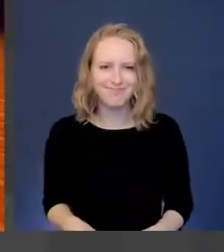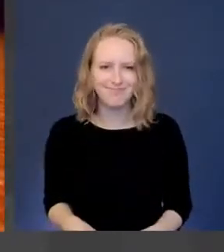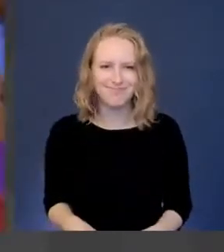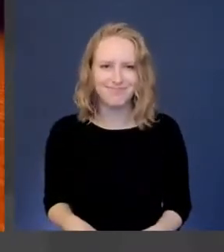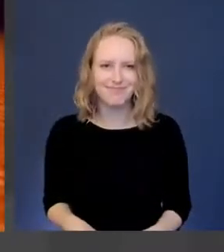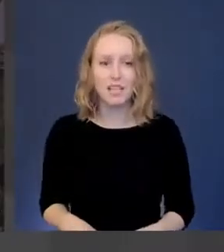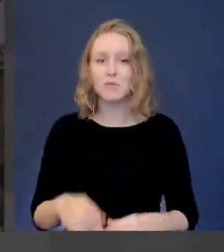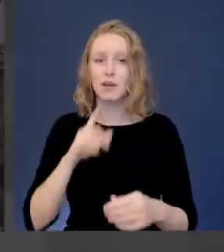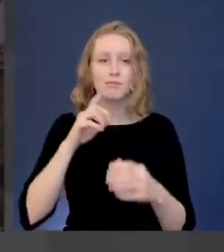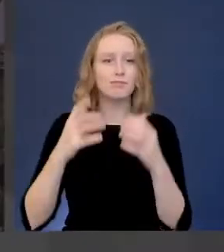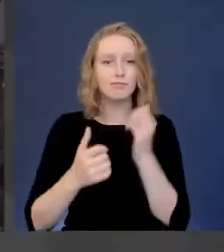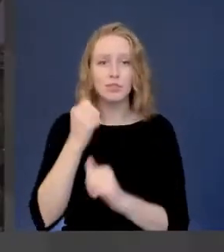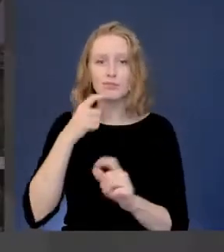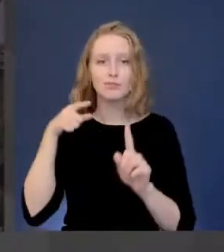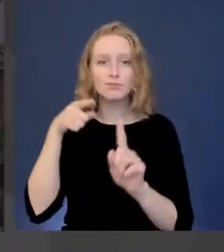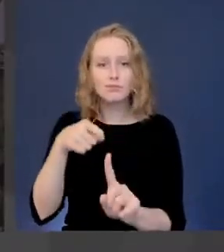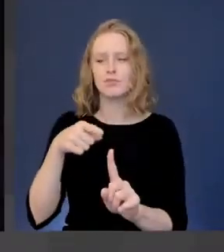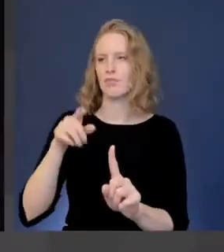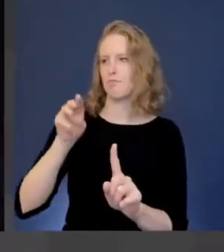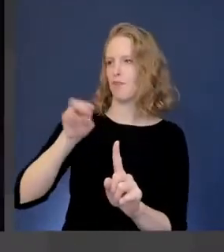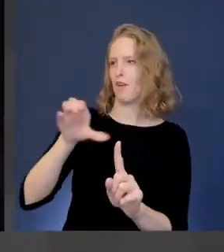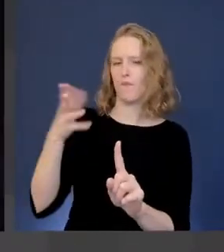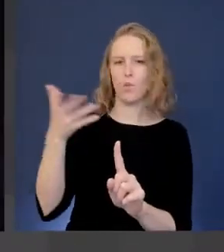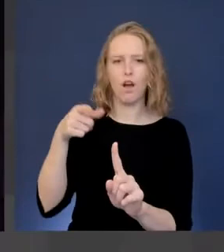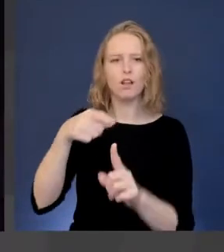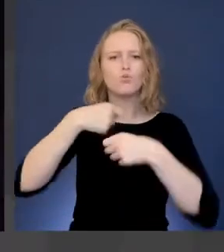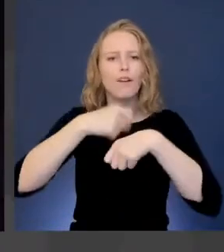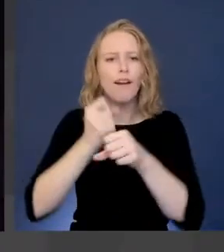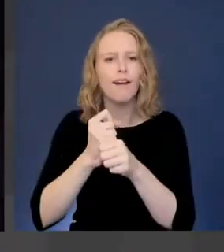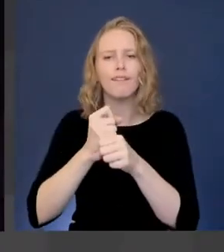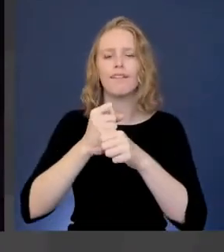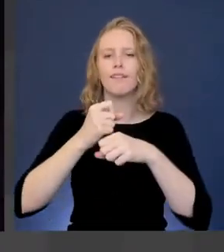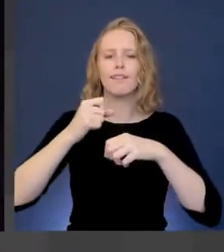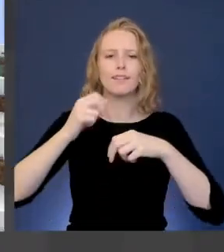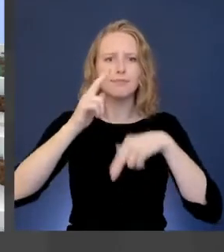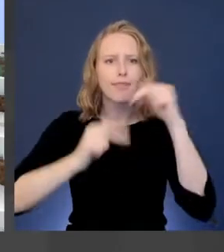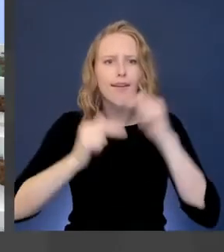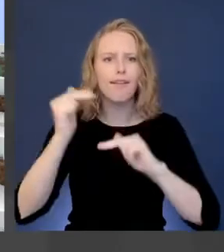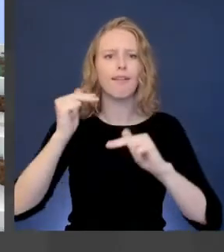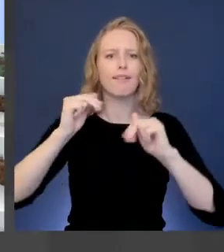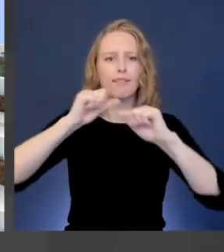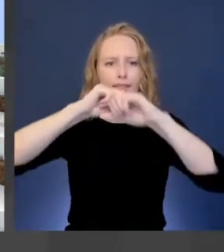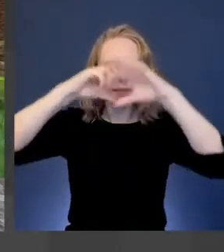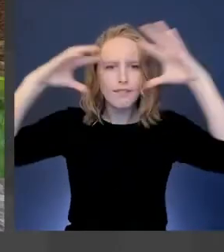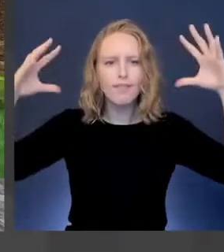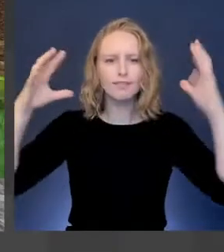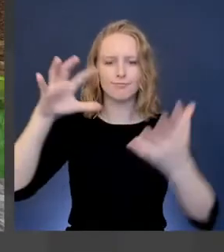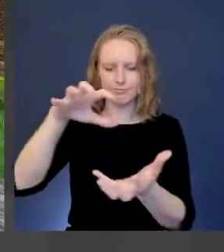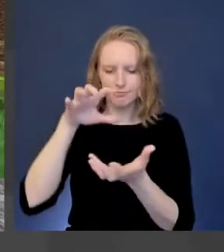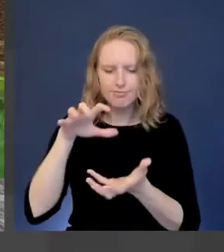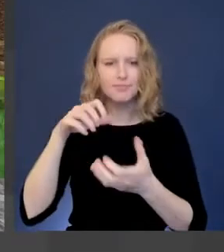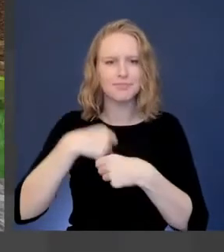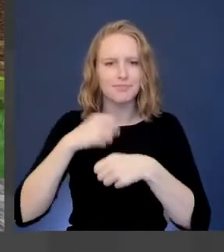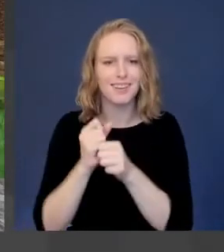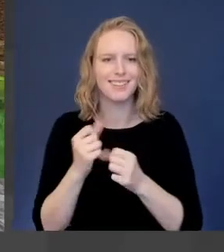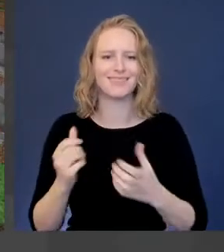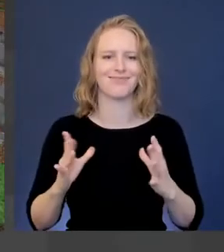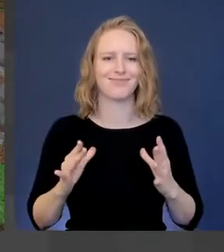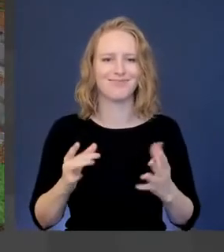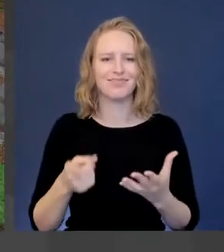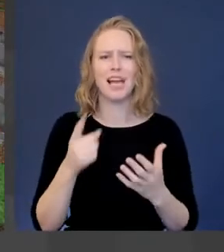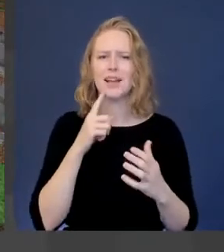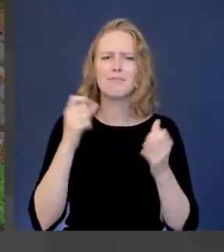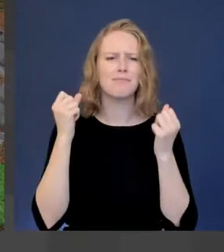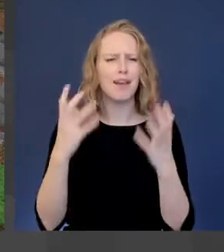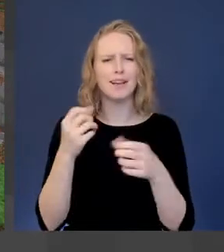criar. Então Minecraft também é criação, é criadores. E assim ele te permite conhecer vários universos e cenários diferentes. Onde esses criadores são capazes